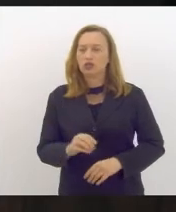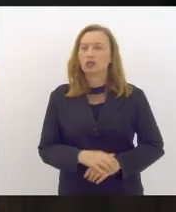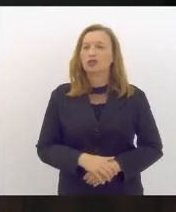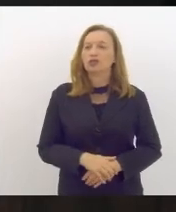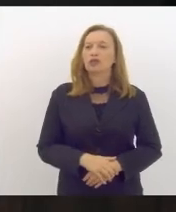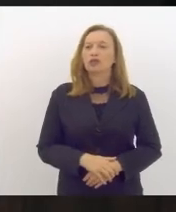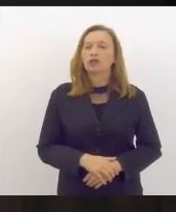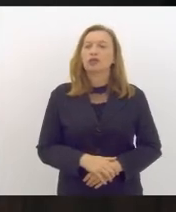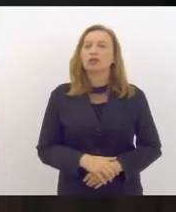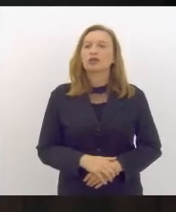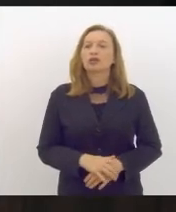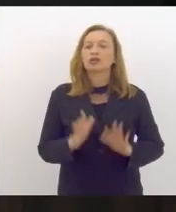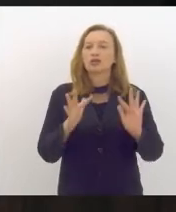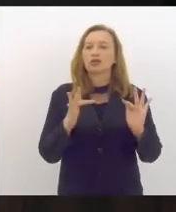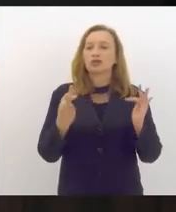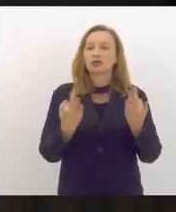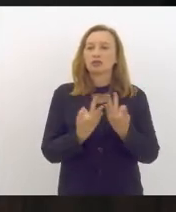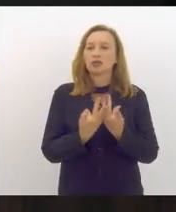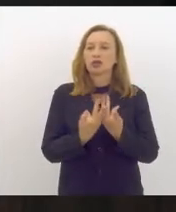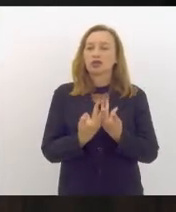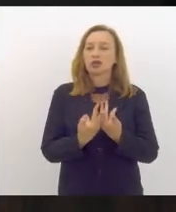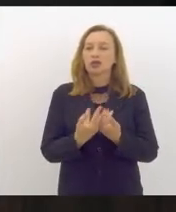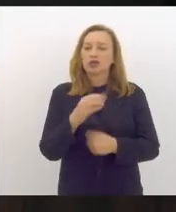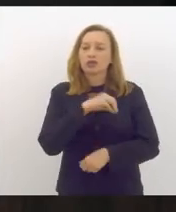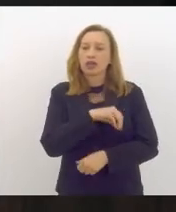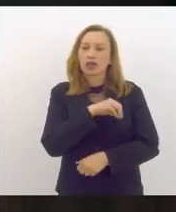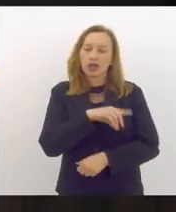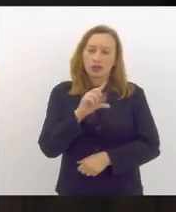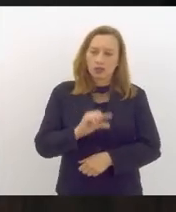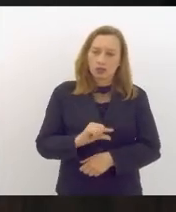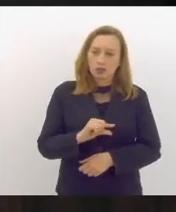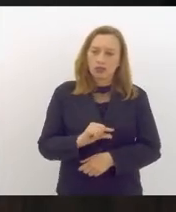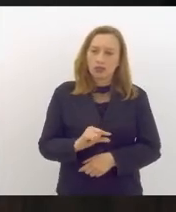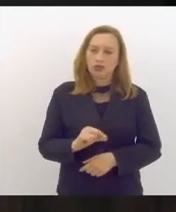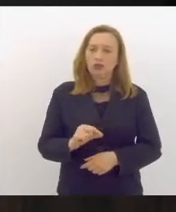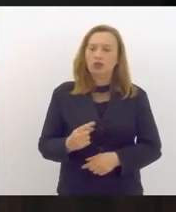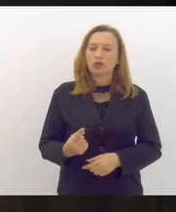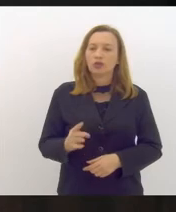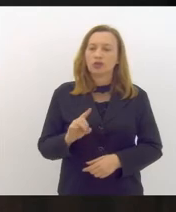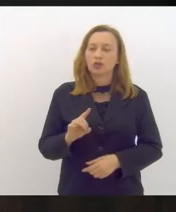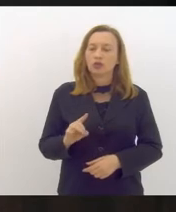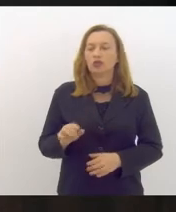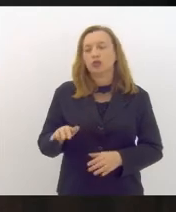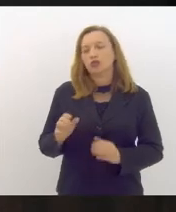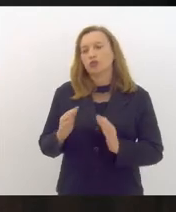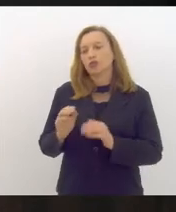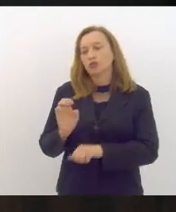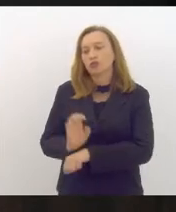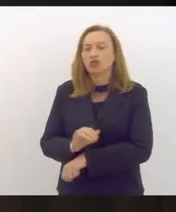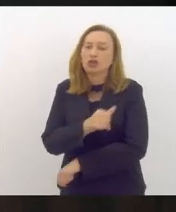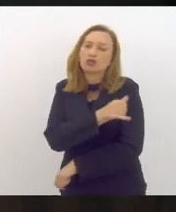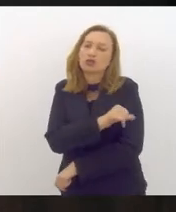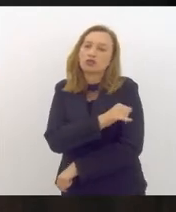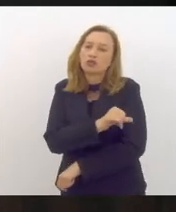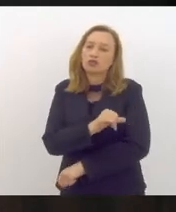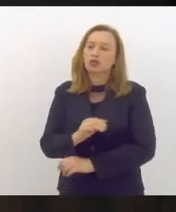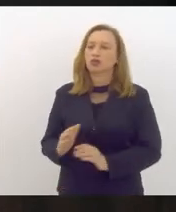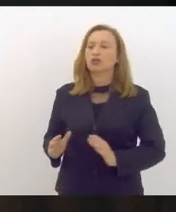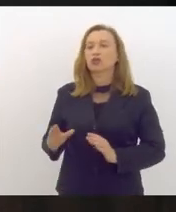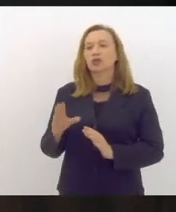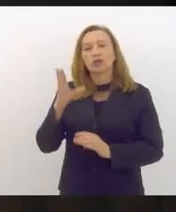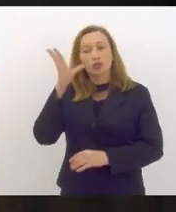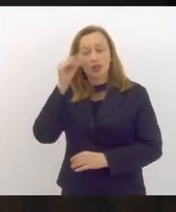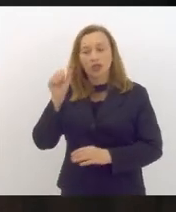que assegura às famílias de baixa renda que possuam e residem em um único imóvel do Estado do Rio de Janeiro o direito à assistência técnica de habitação de interesse